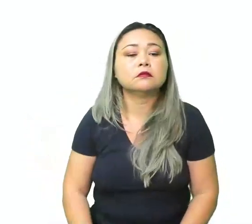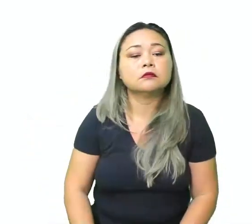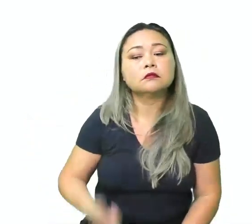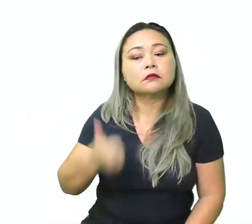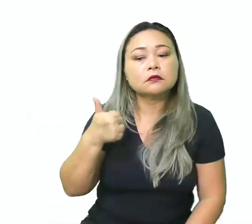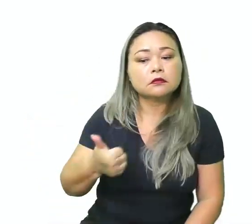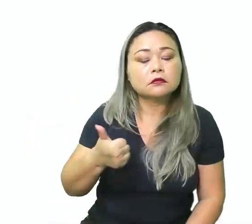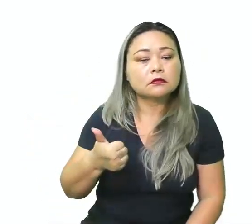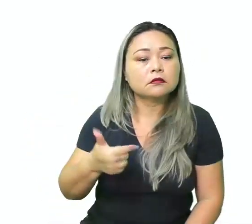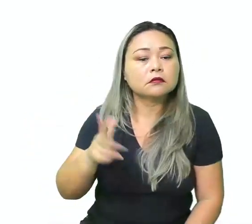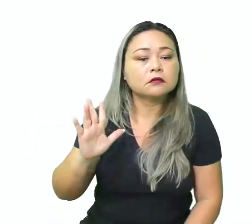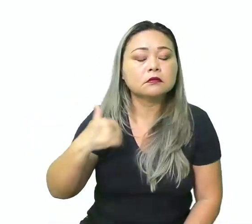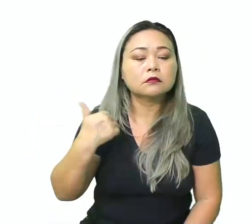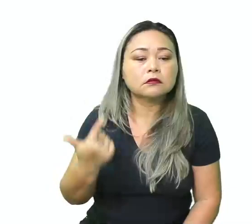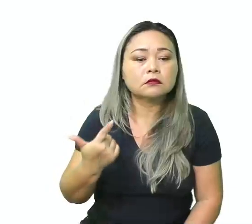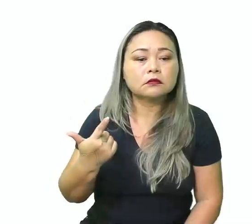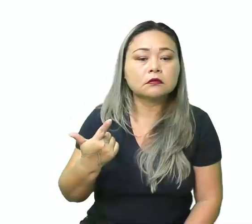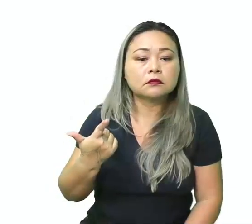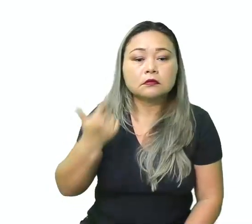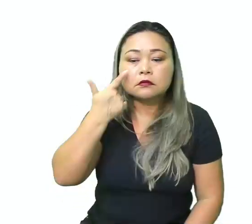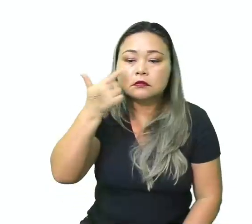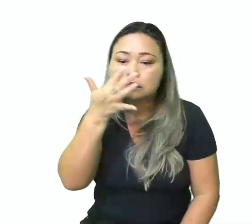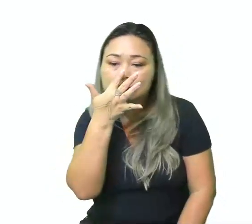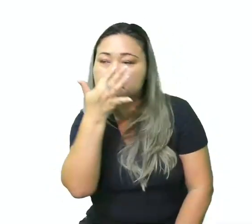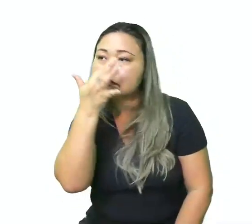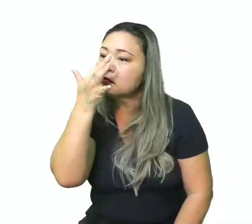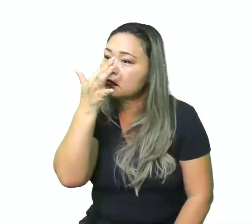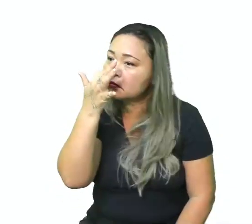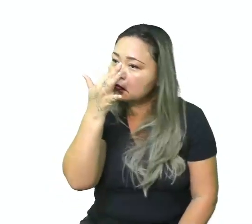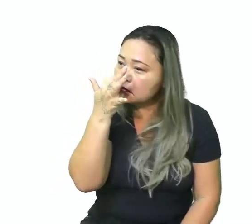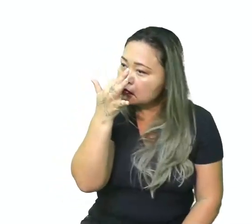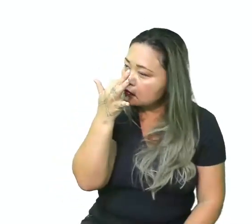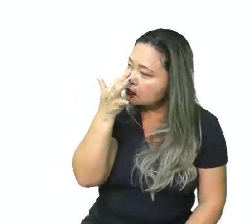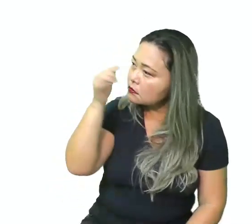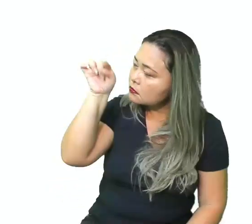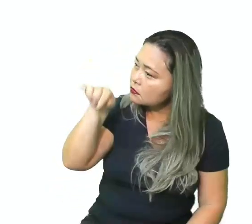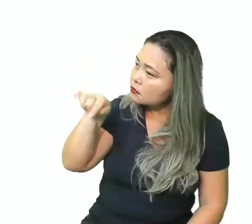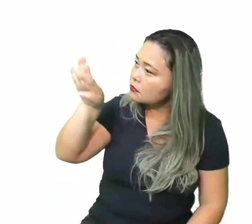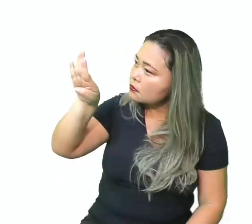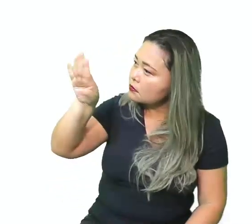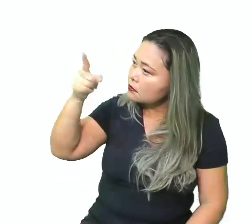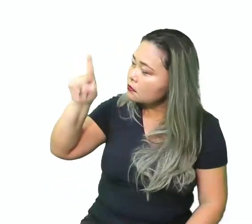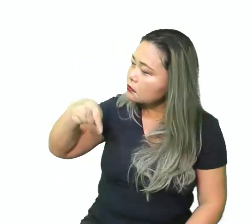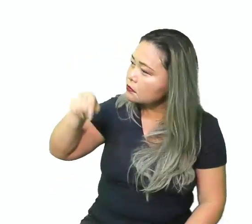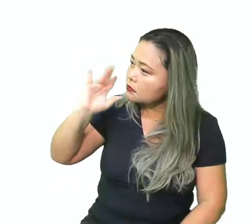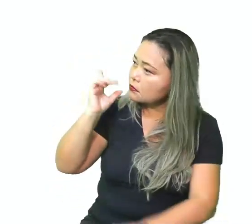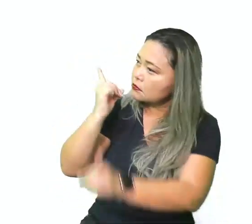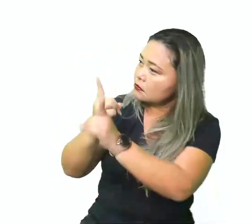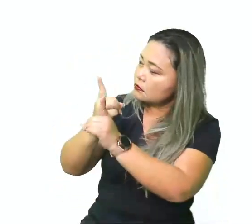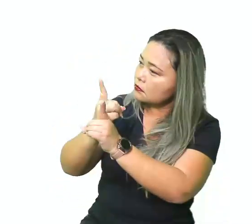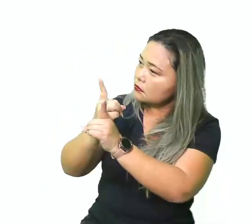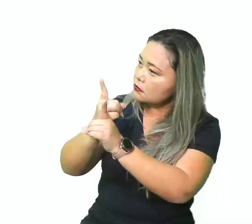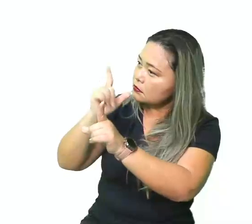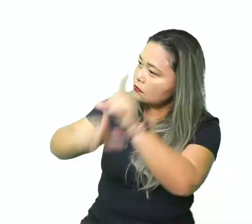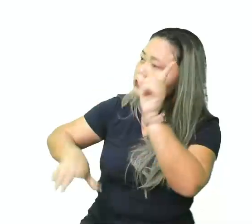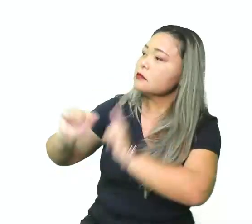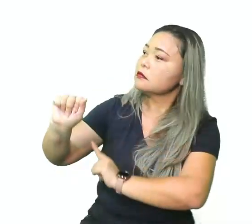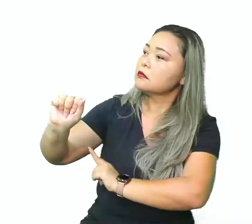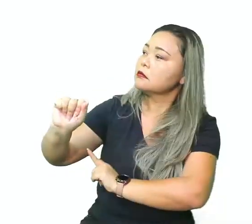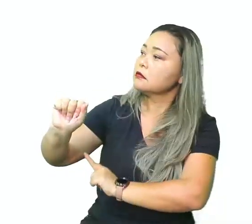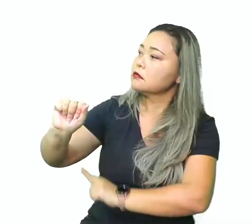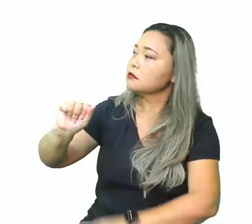tá bom? E aí a gente vai, então, observando isso, descarta a letra B também e chega na letra